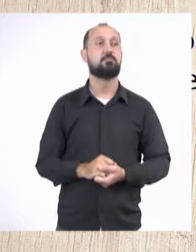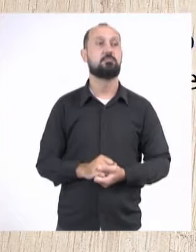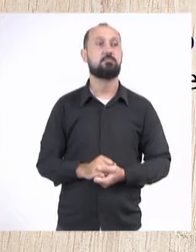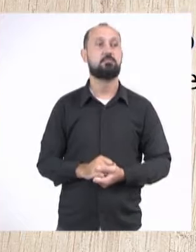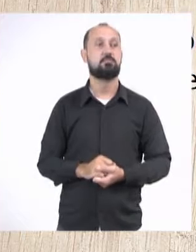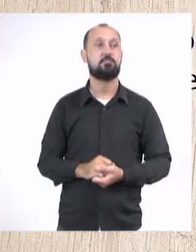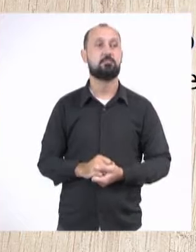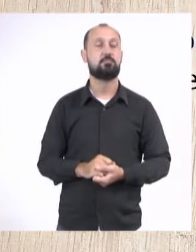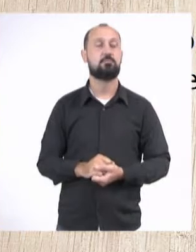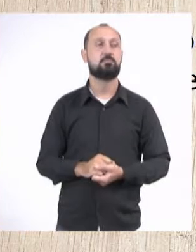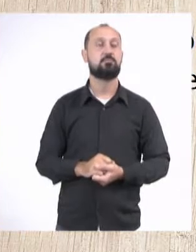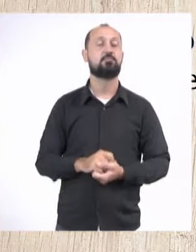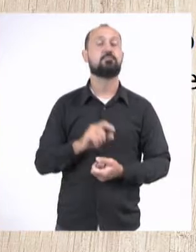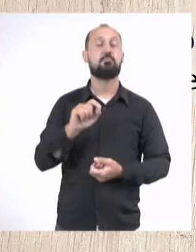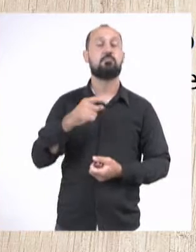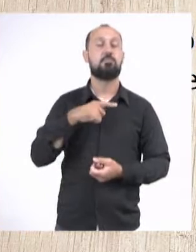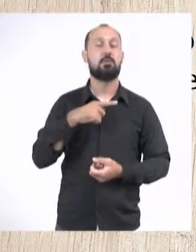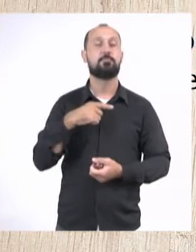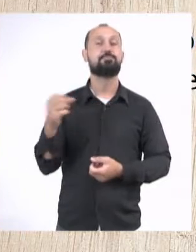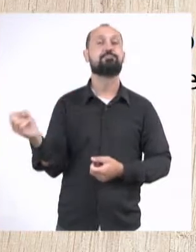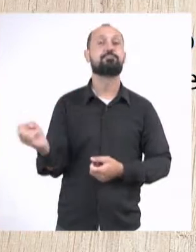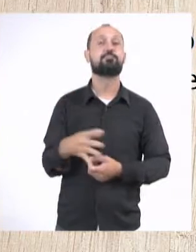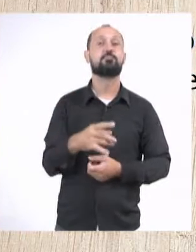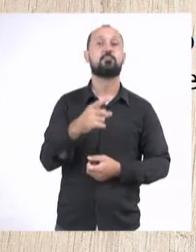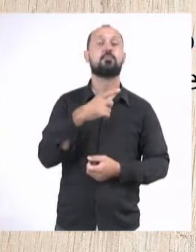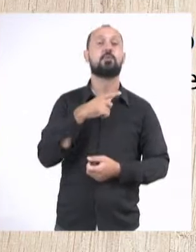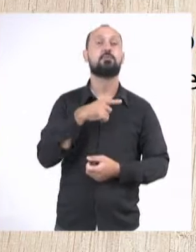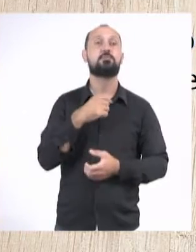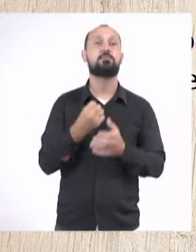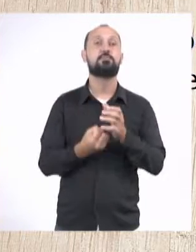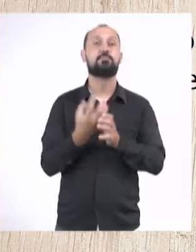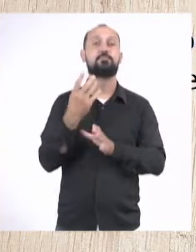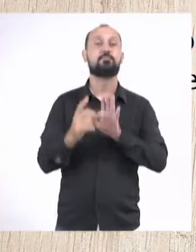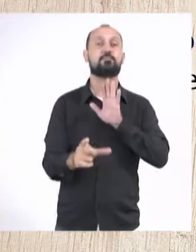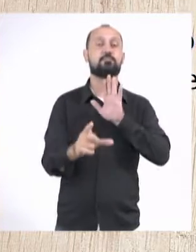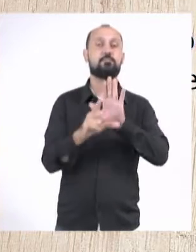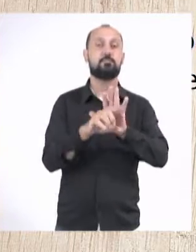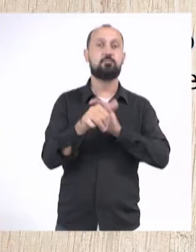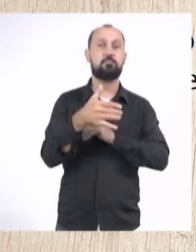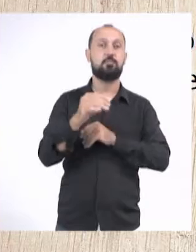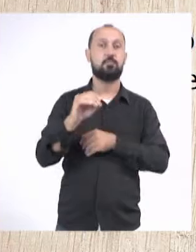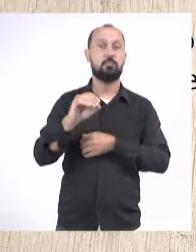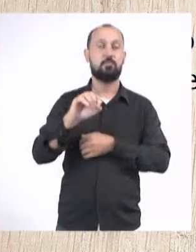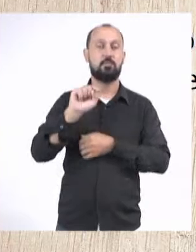Além disso, como inovação, nós temos a implementação da Lei número